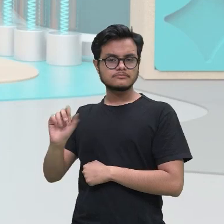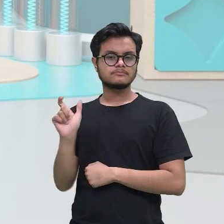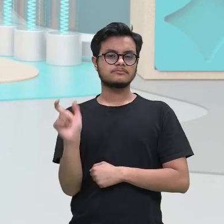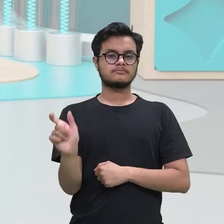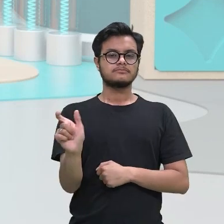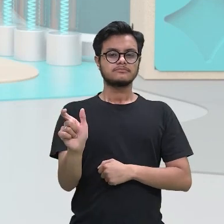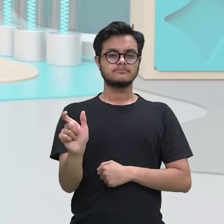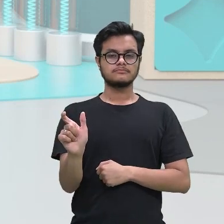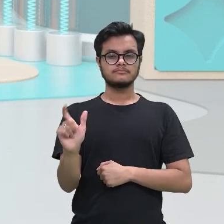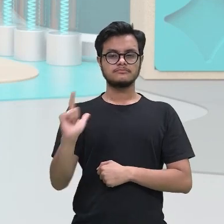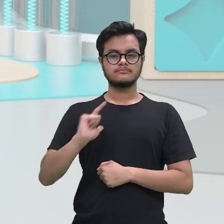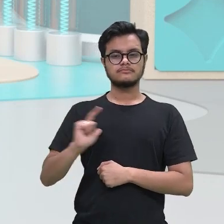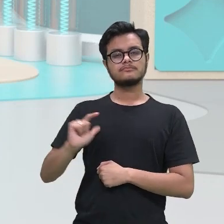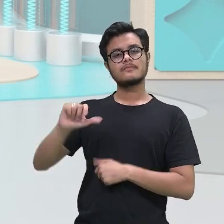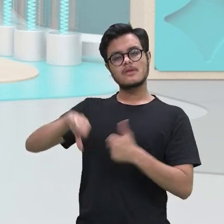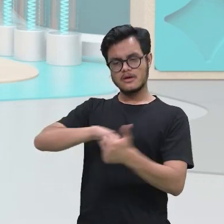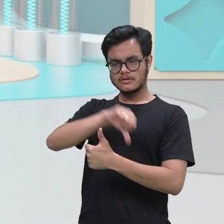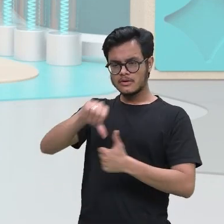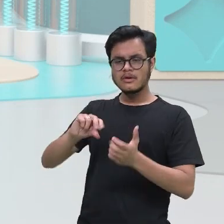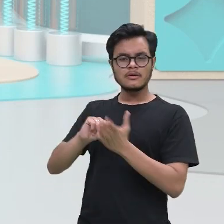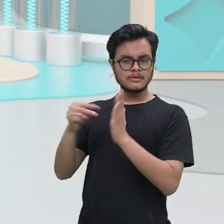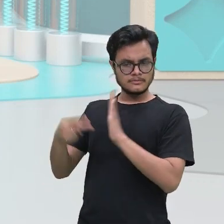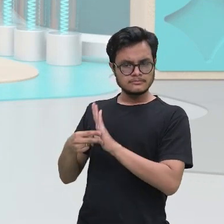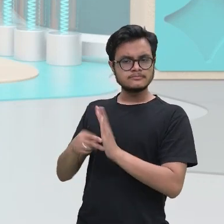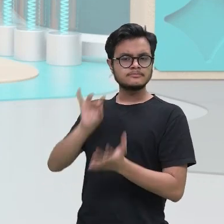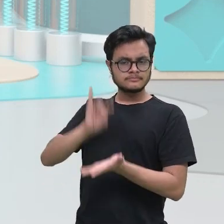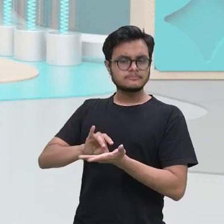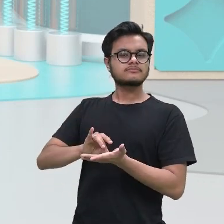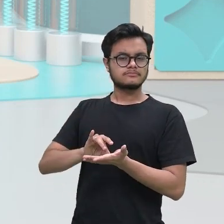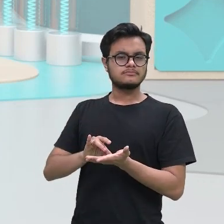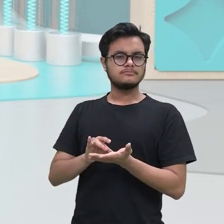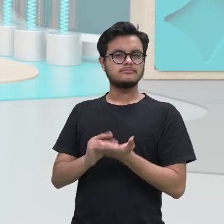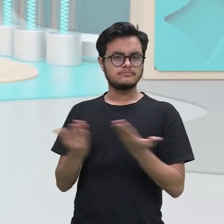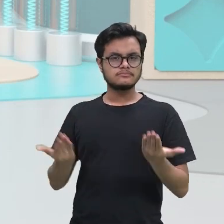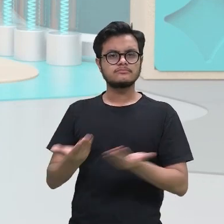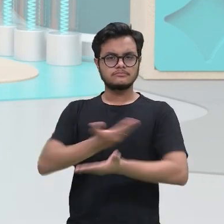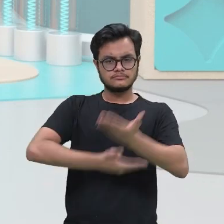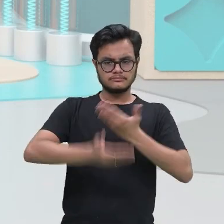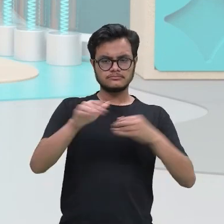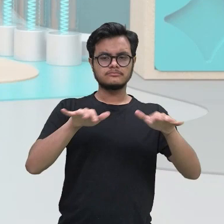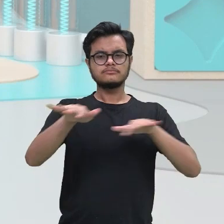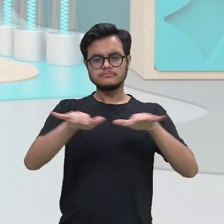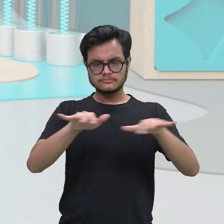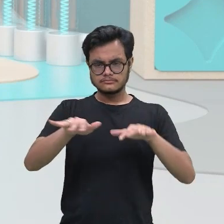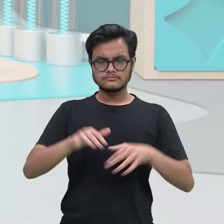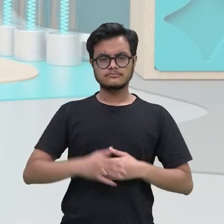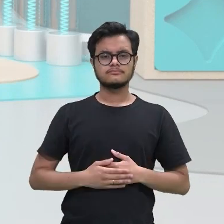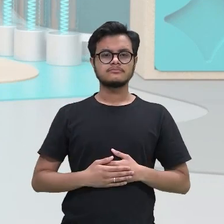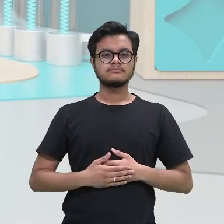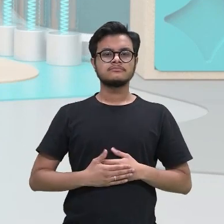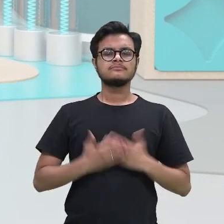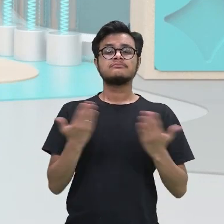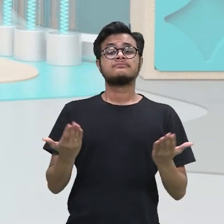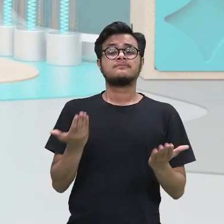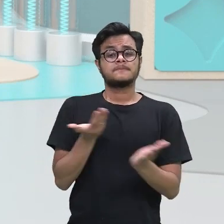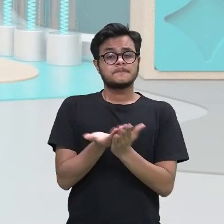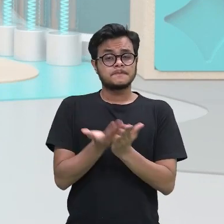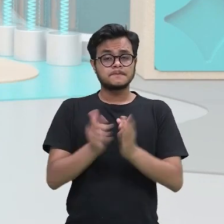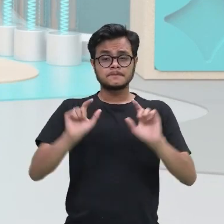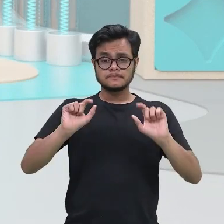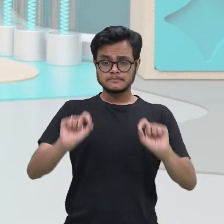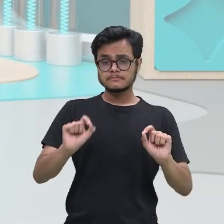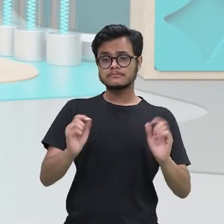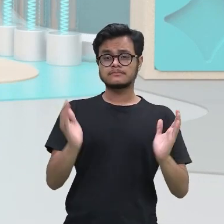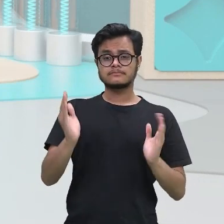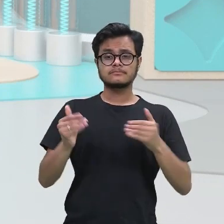palavras que eles vão modificar, que eles vão indicar esse tipo de relacionamento de movimento. Ok? Vamos conhecer um pouco, a